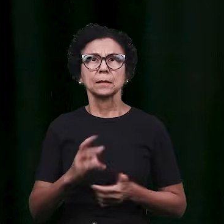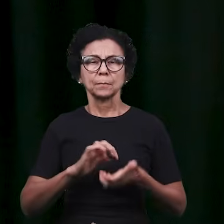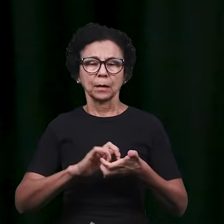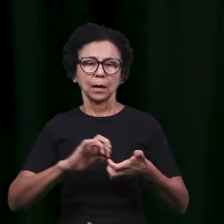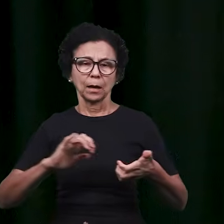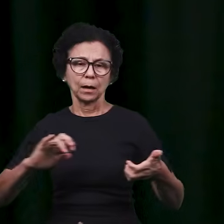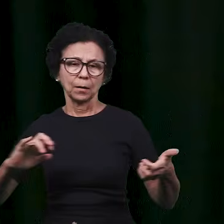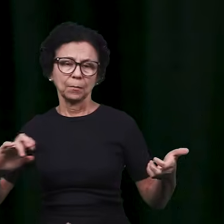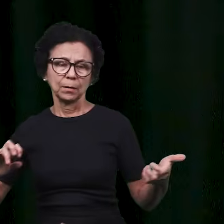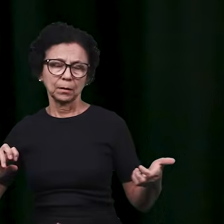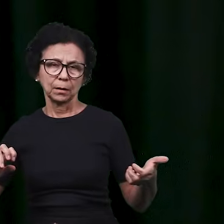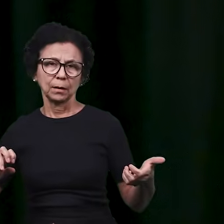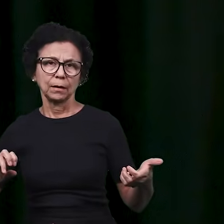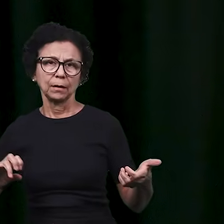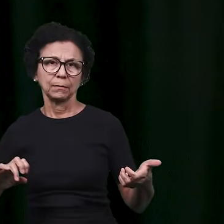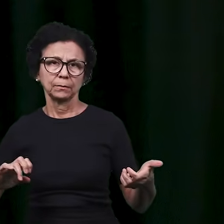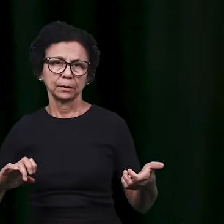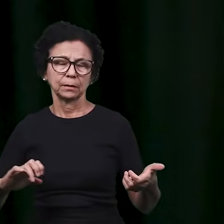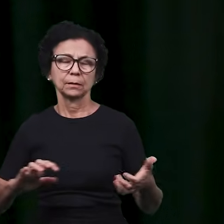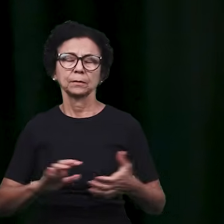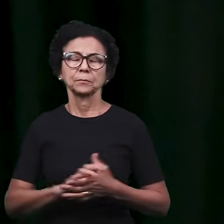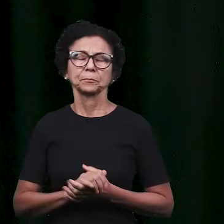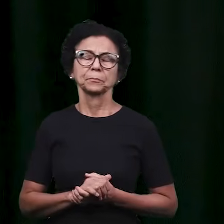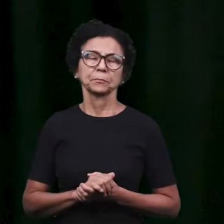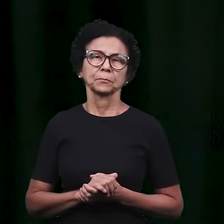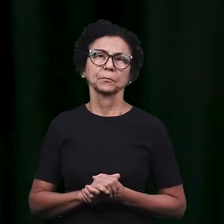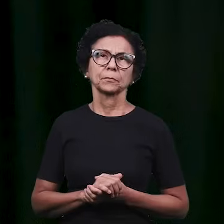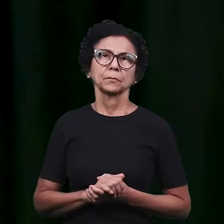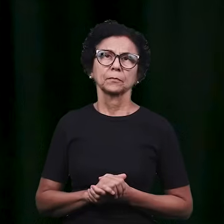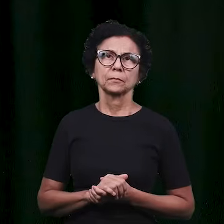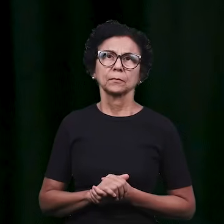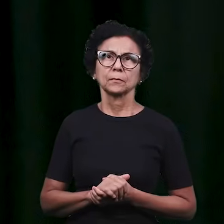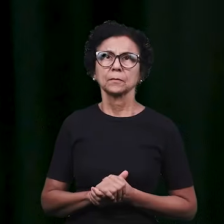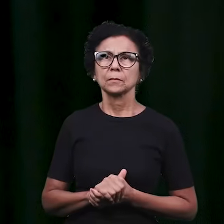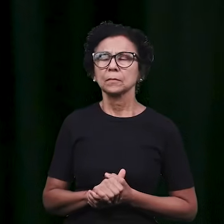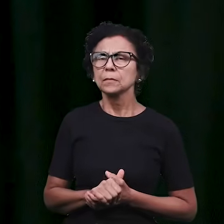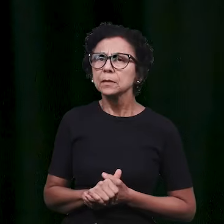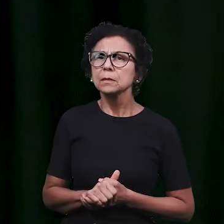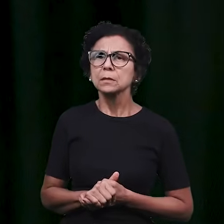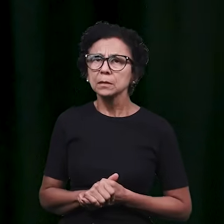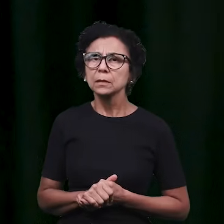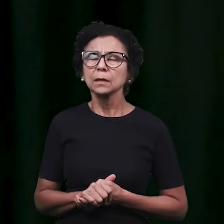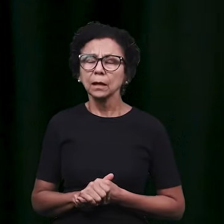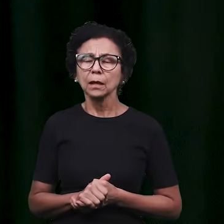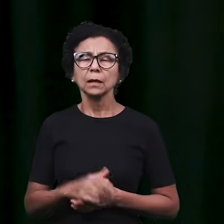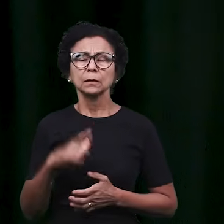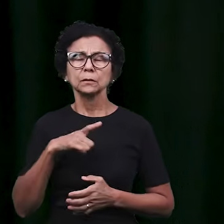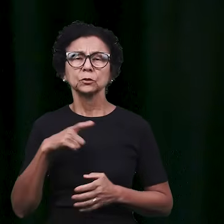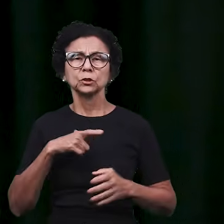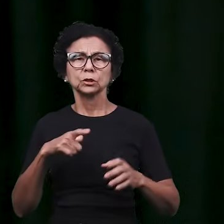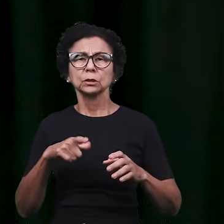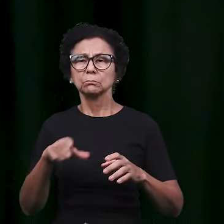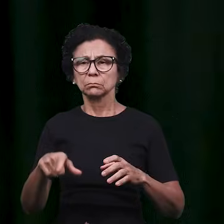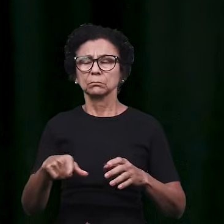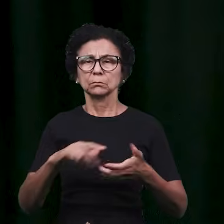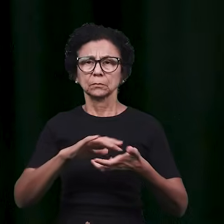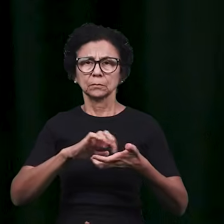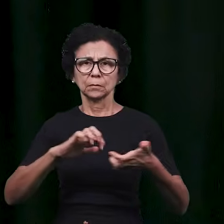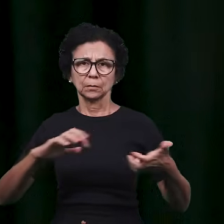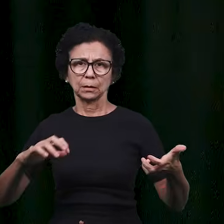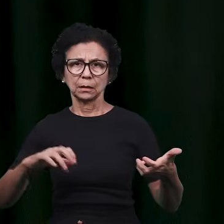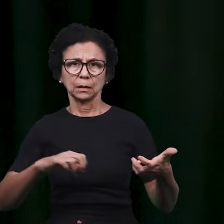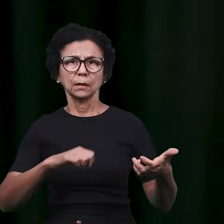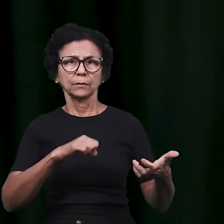boca, e diz assim, e vocês, essa palavra, no sentido figurativo, ela estava ali na porta, eles tinham ali, era colocado ali, o